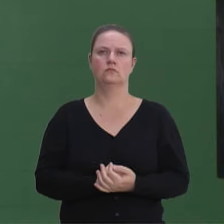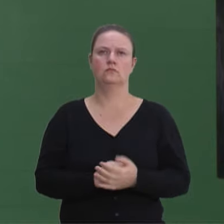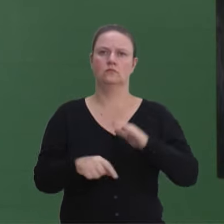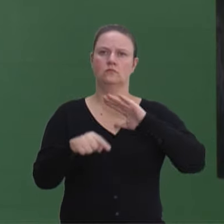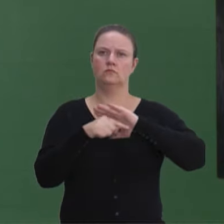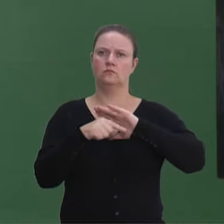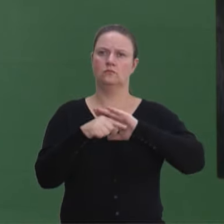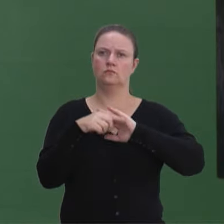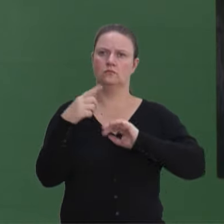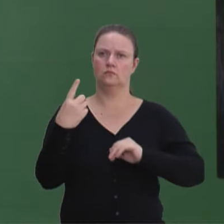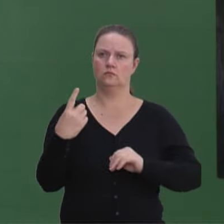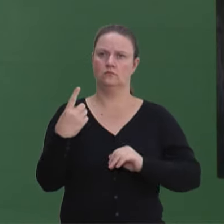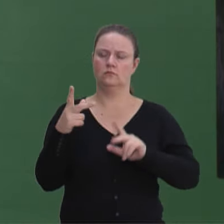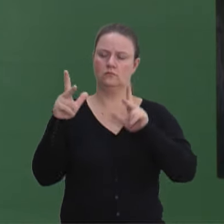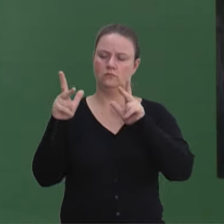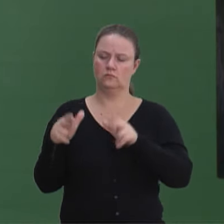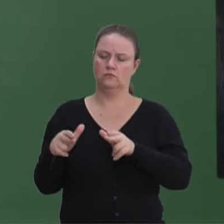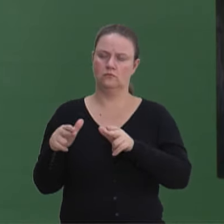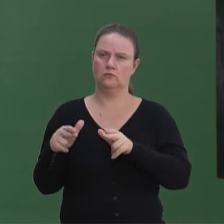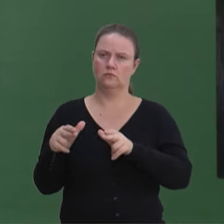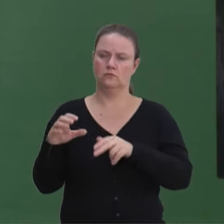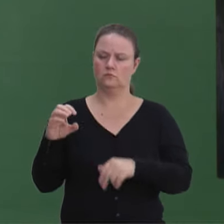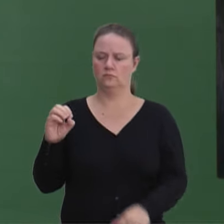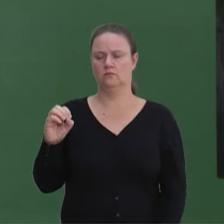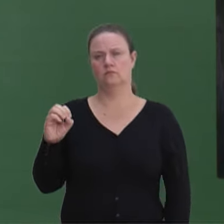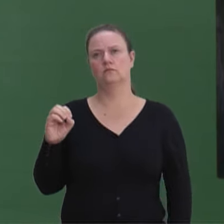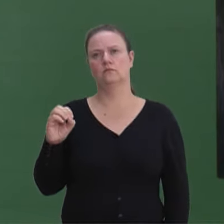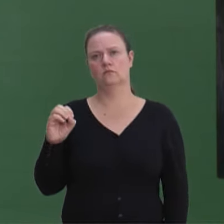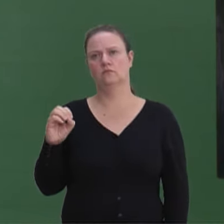1, igual a 0.